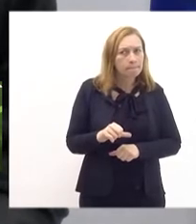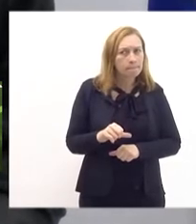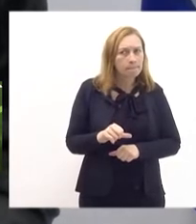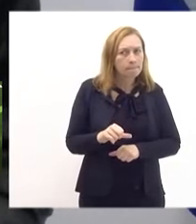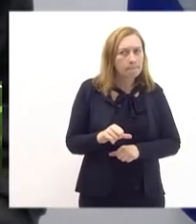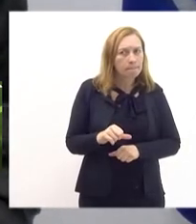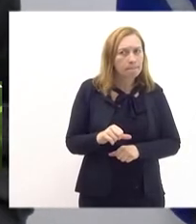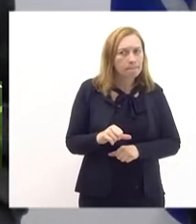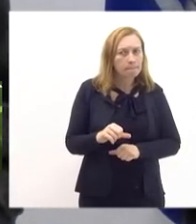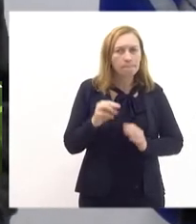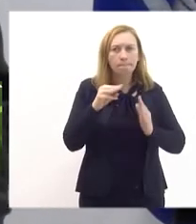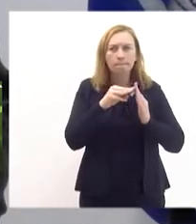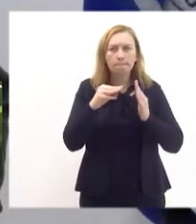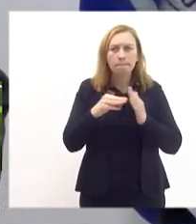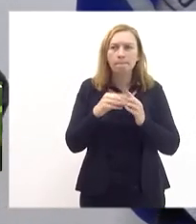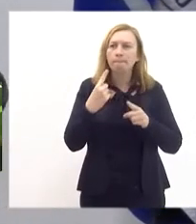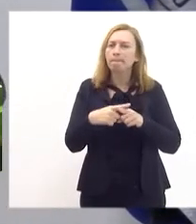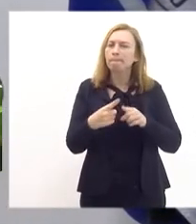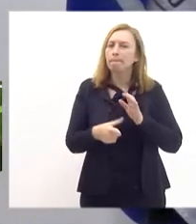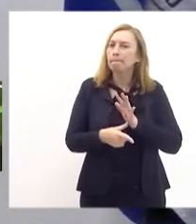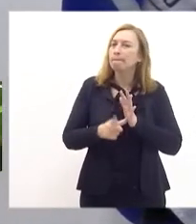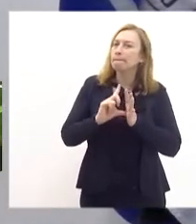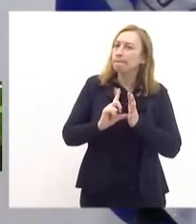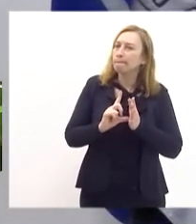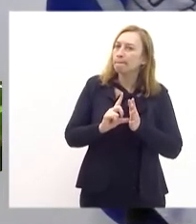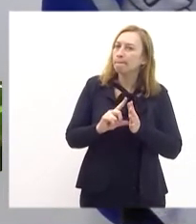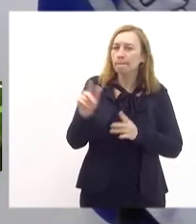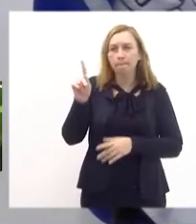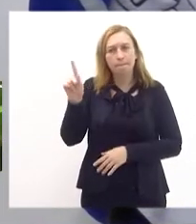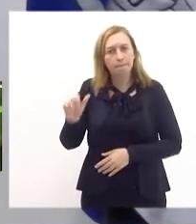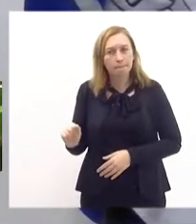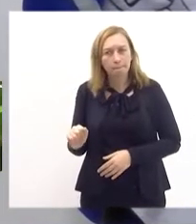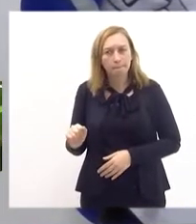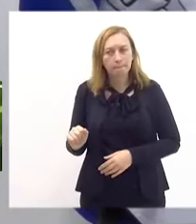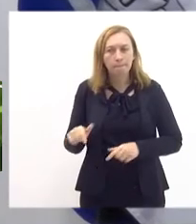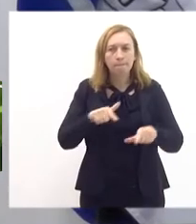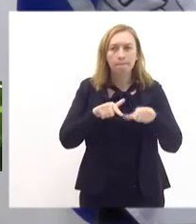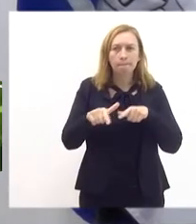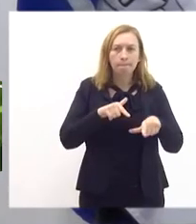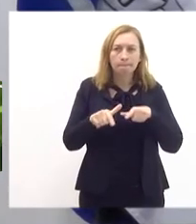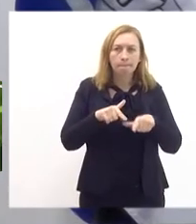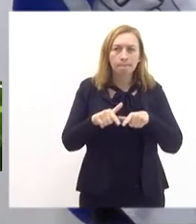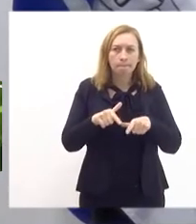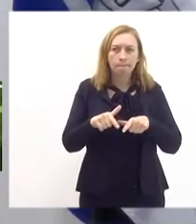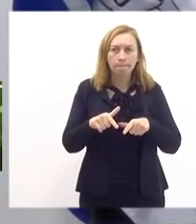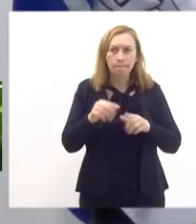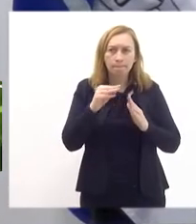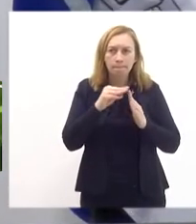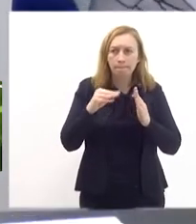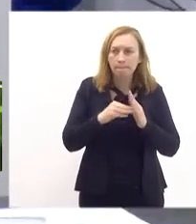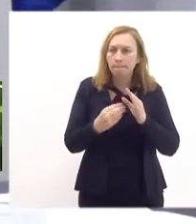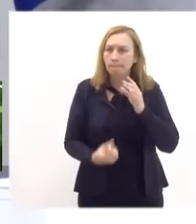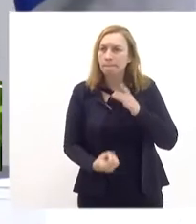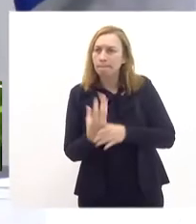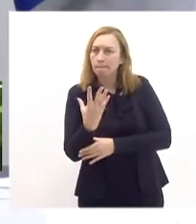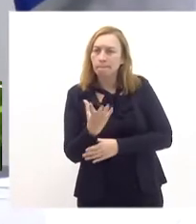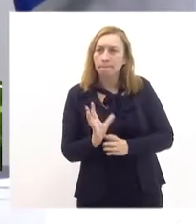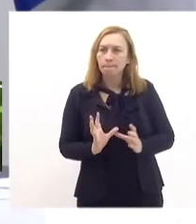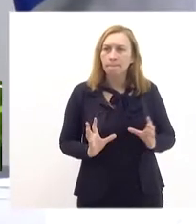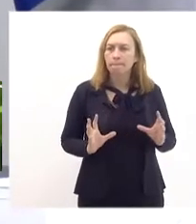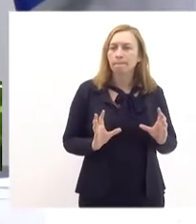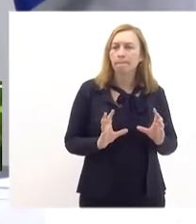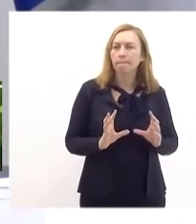metodologia. Uhum. Porque antes a Fazenda trabalhava com uma metodologia criada pelo Gabinete da Casa